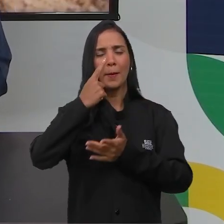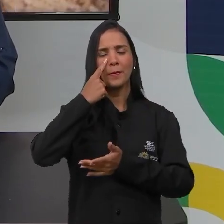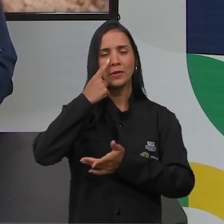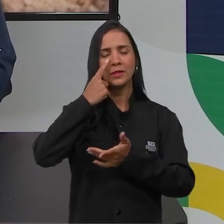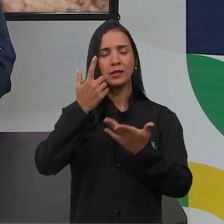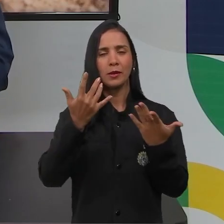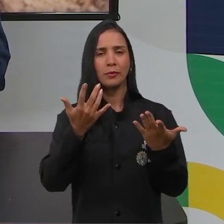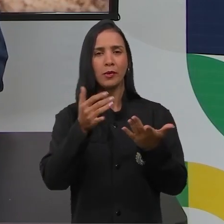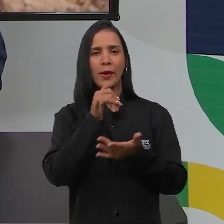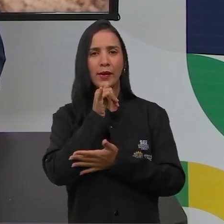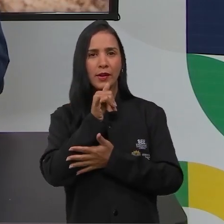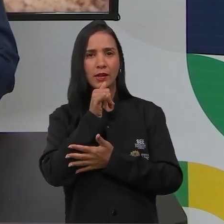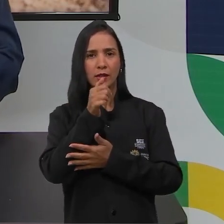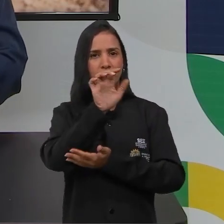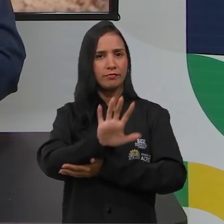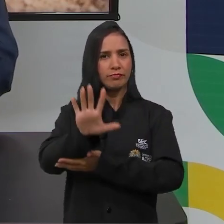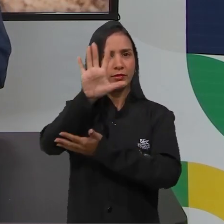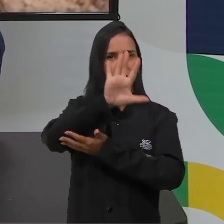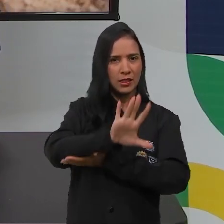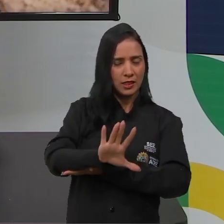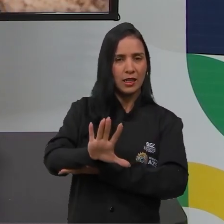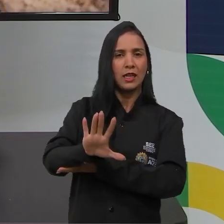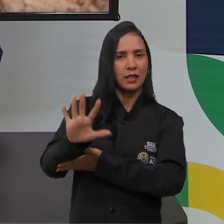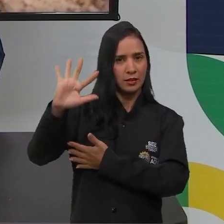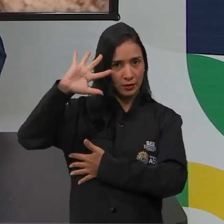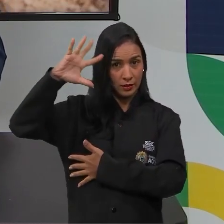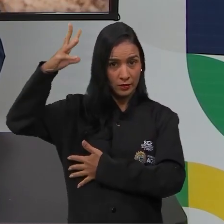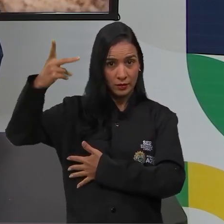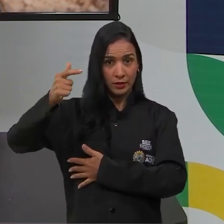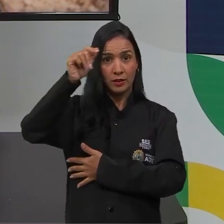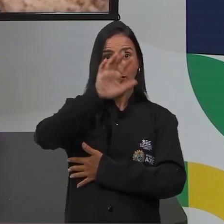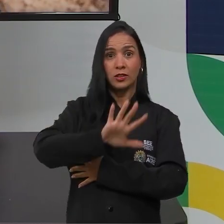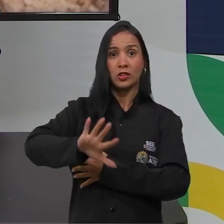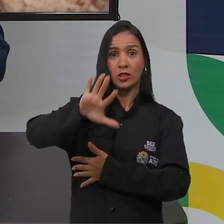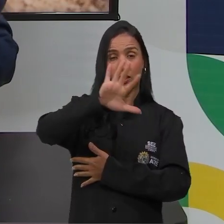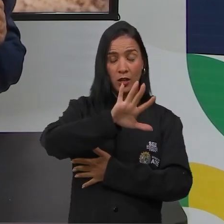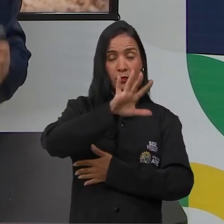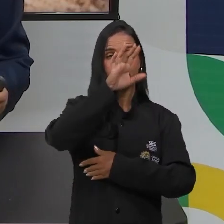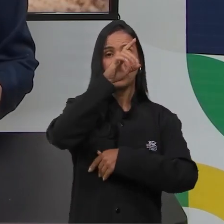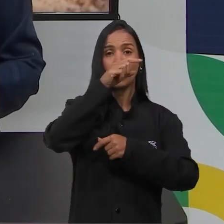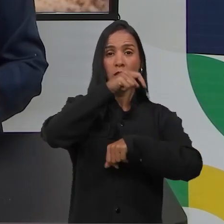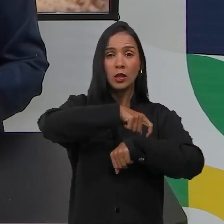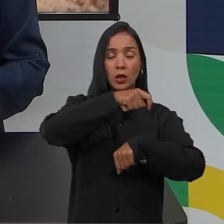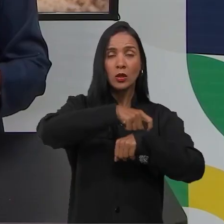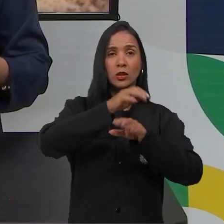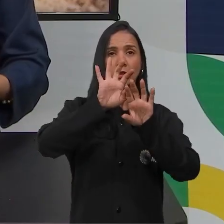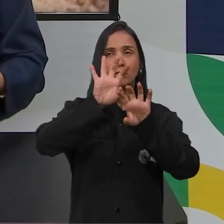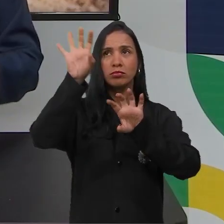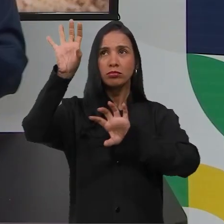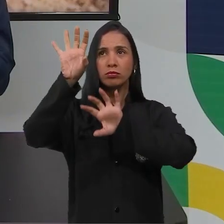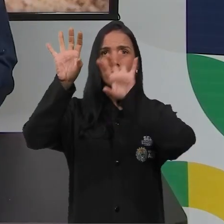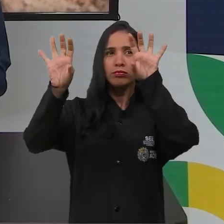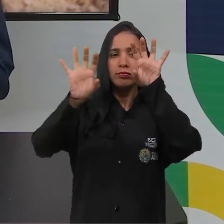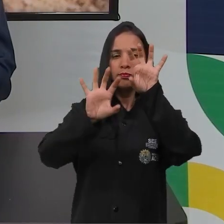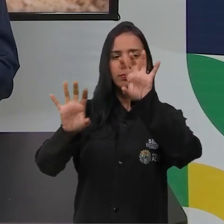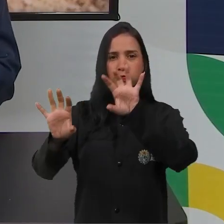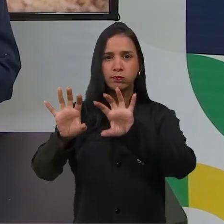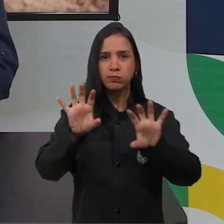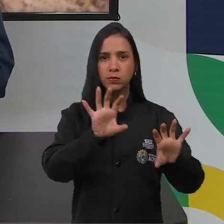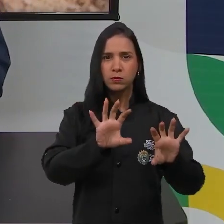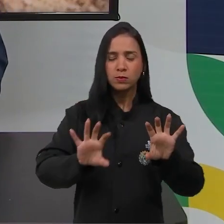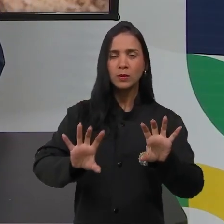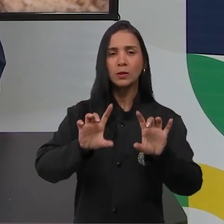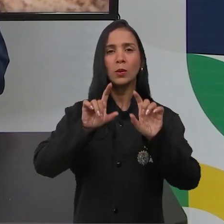a África, quando o continente, ele foi propriamente aí dividido pelas potências europeias, o que acontece é que